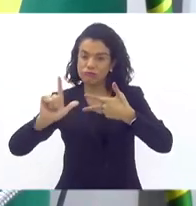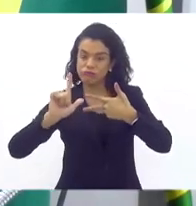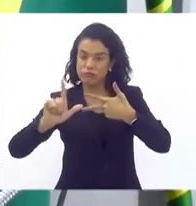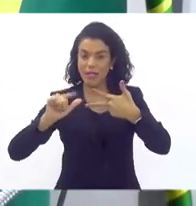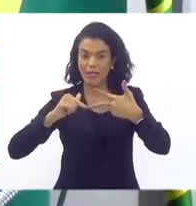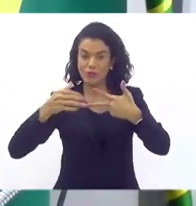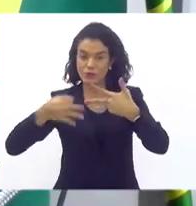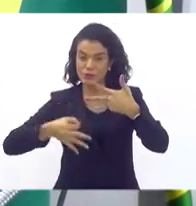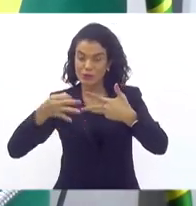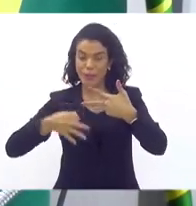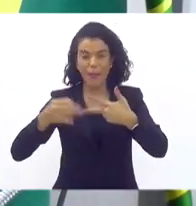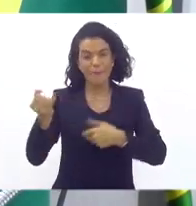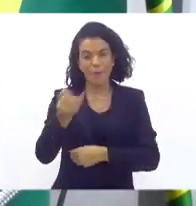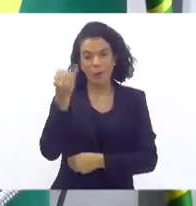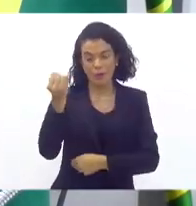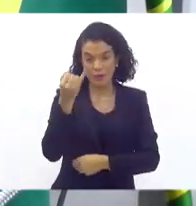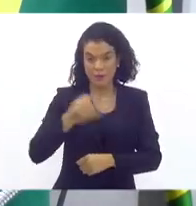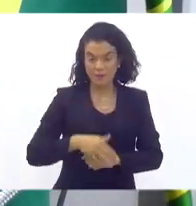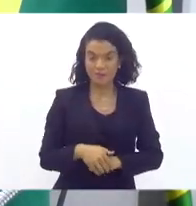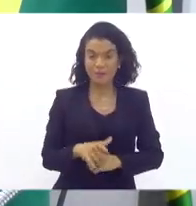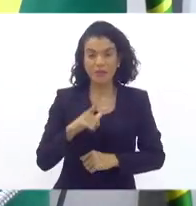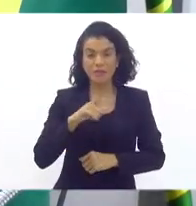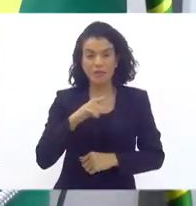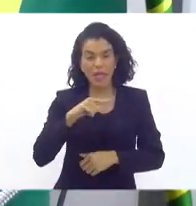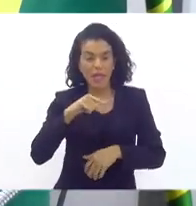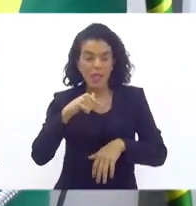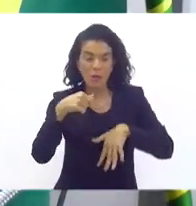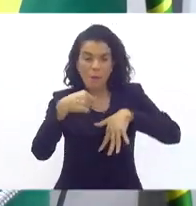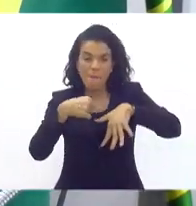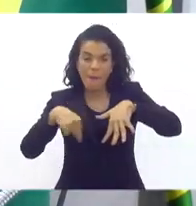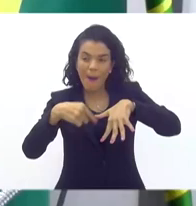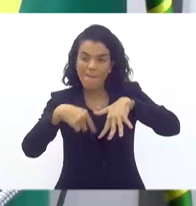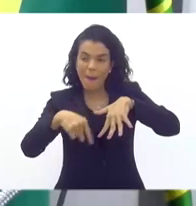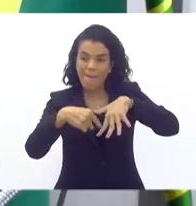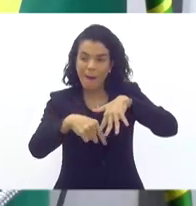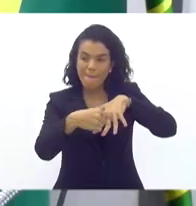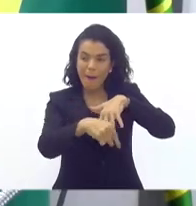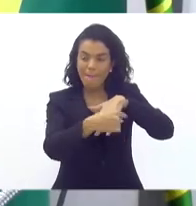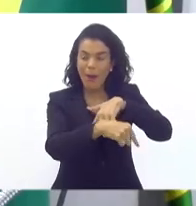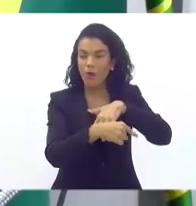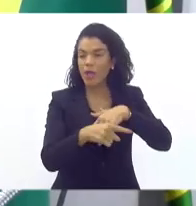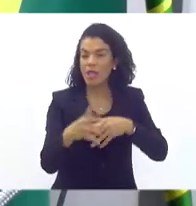tratar de um assunto que tem um viés tem uma pegada municipal